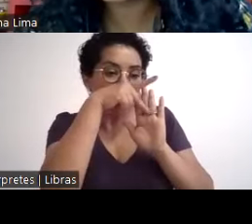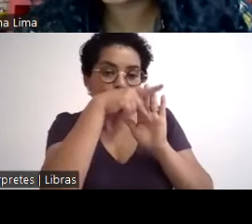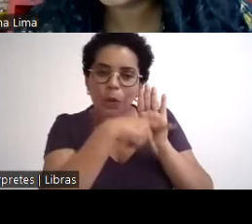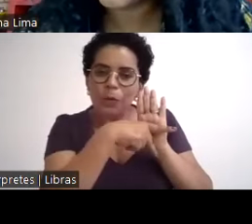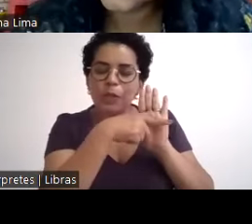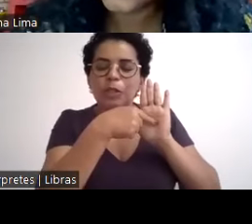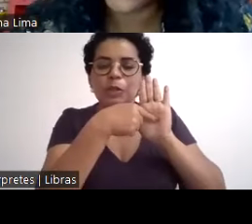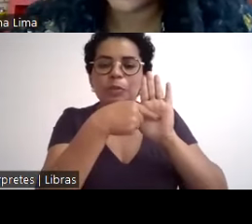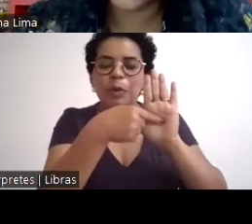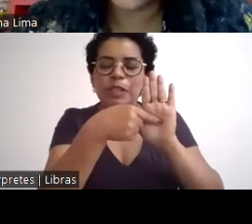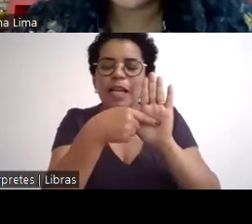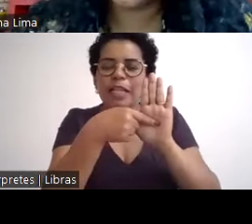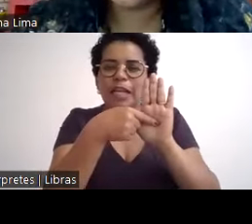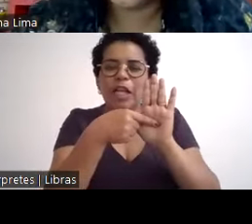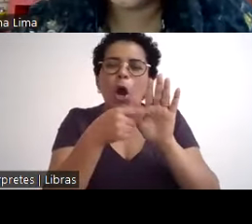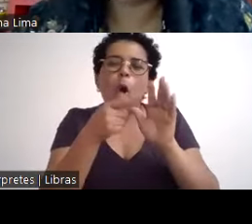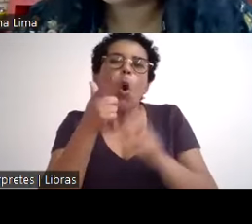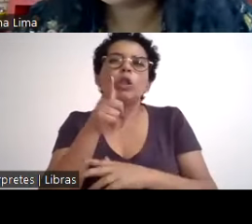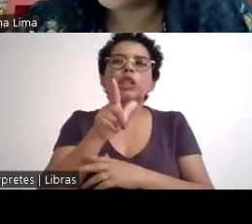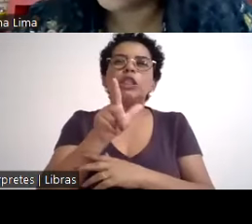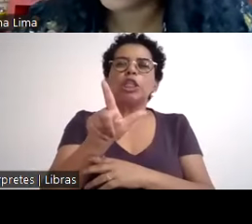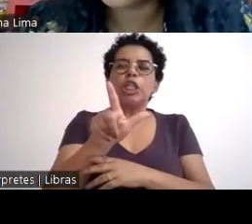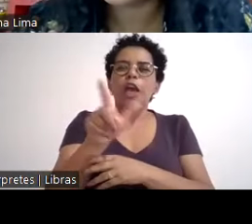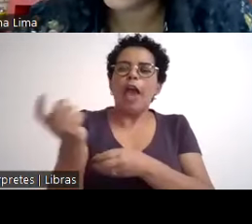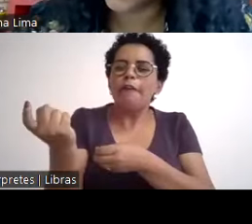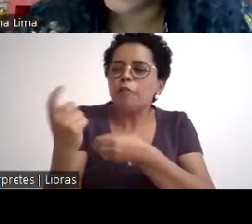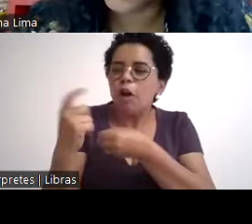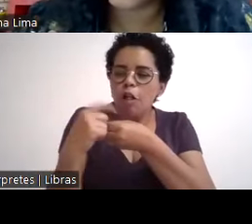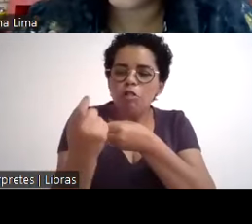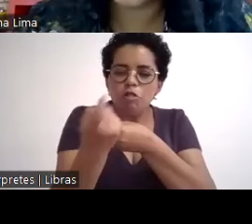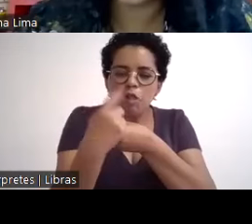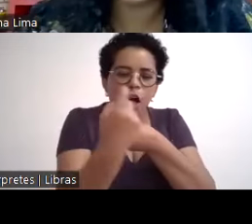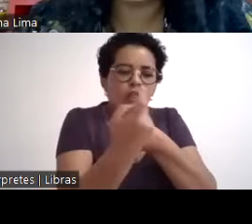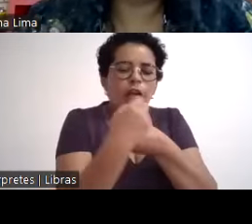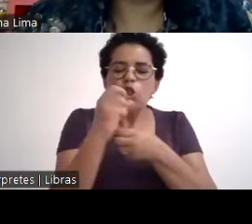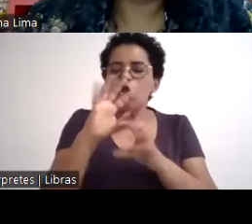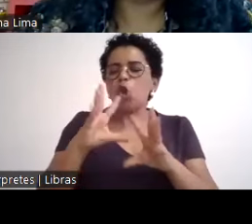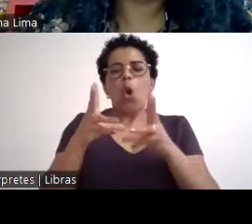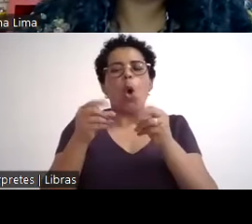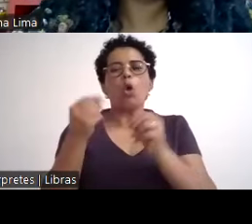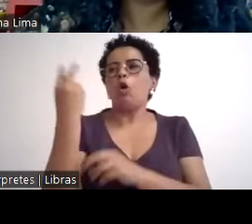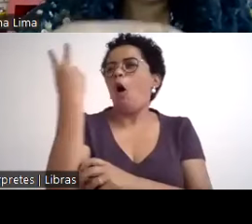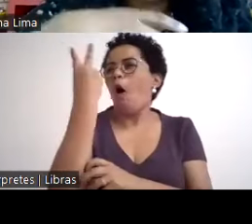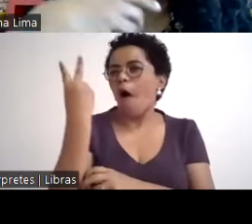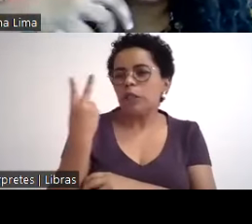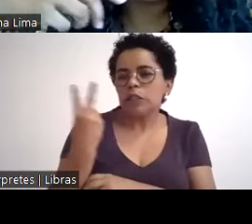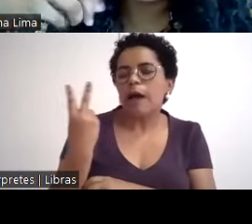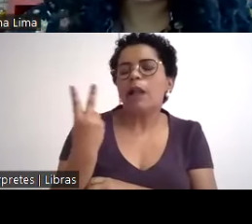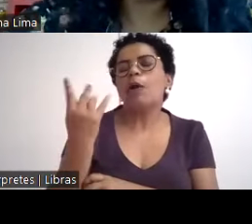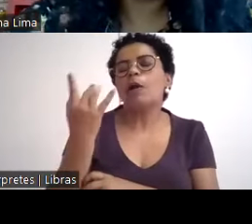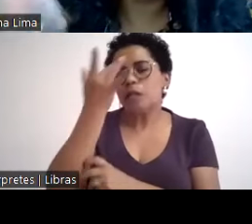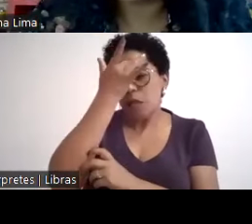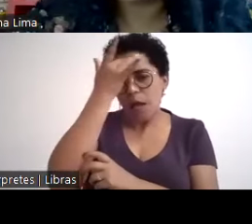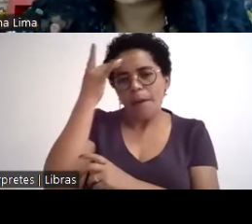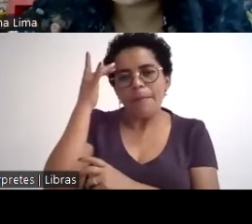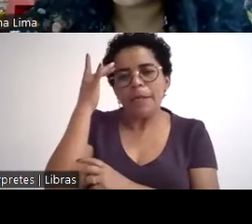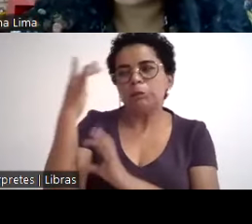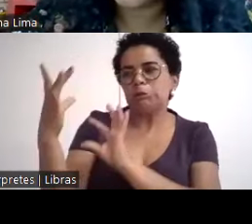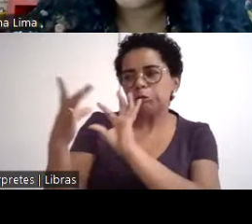a resgatar esses valores, né, a tecnologia social utilizada, que está conectado